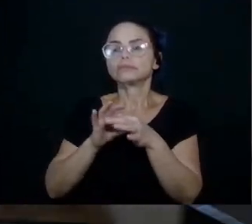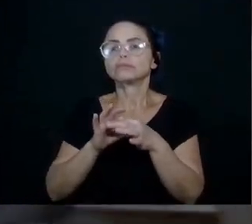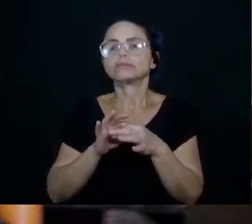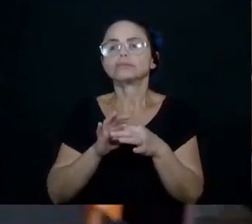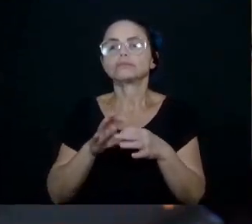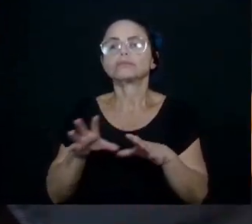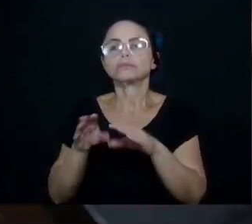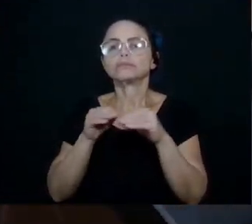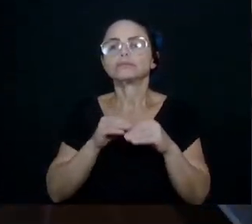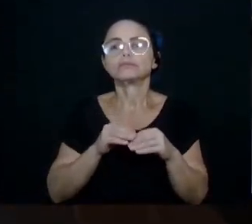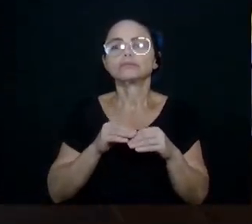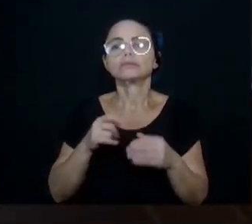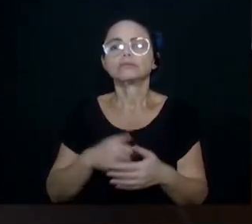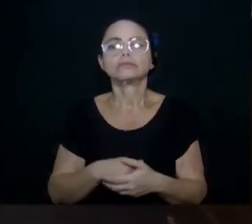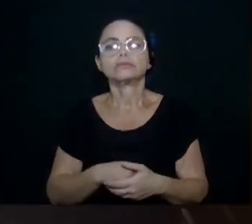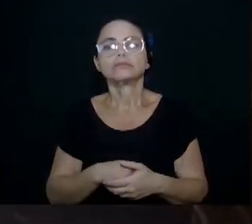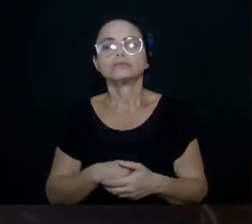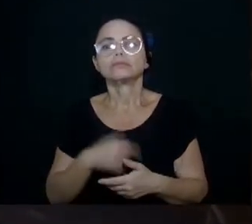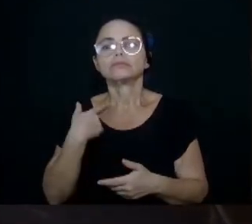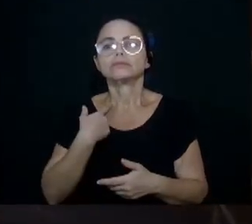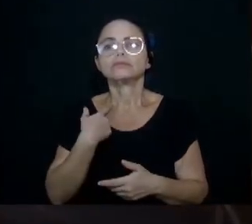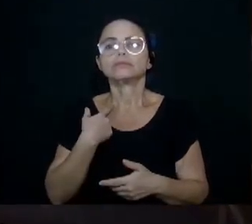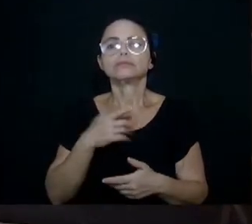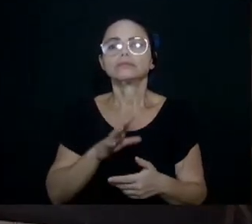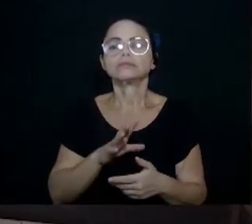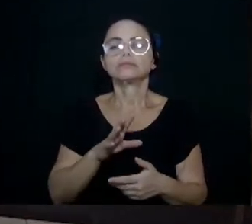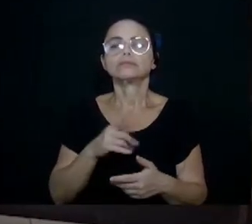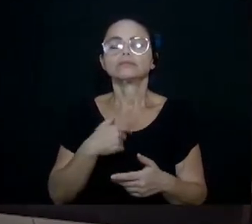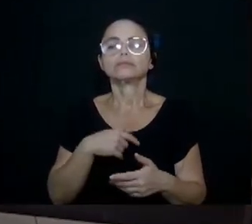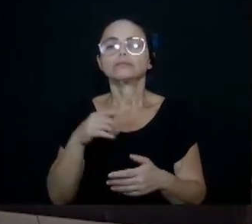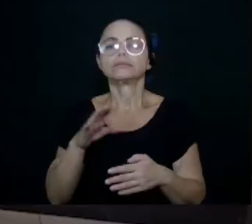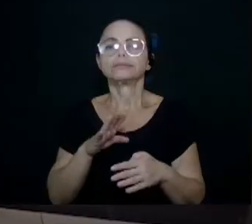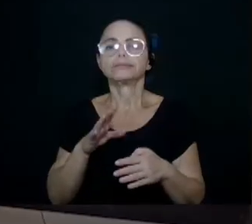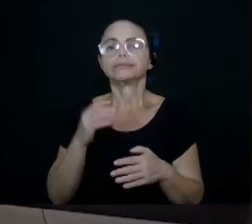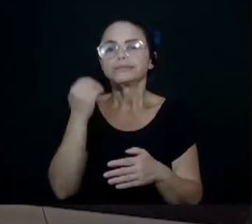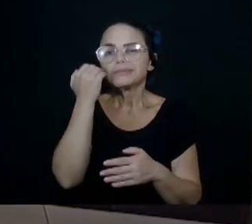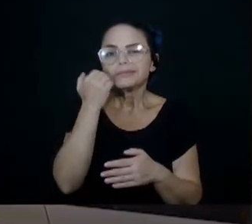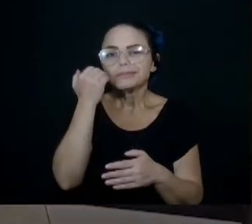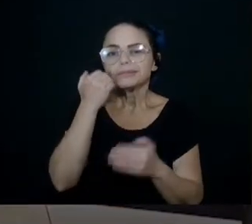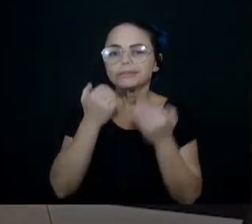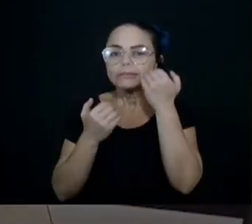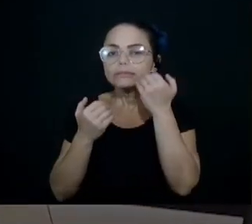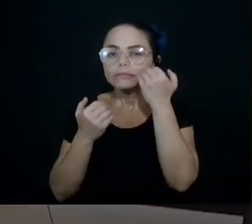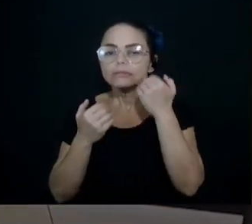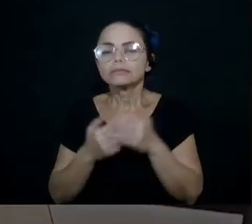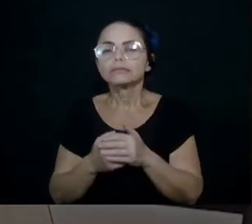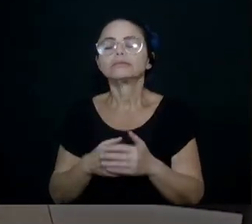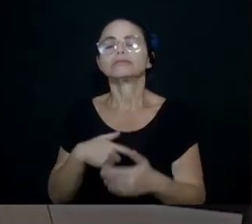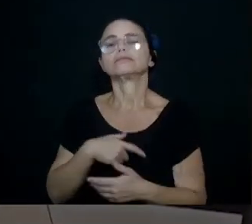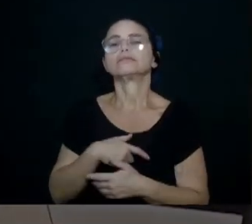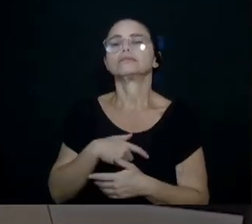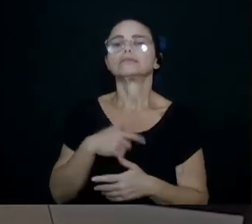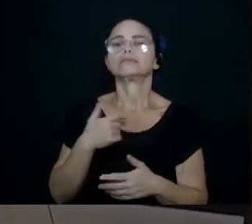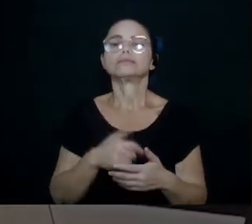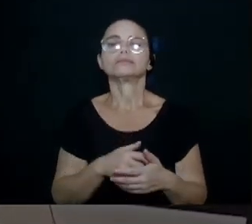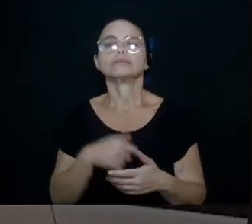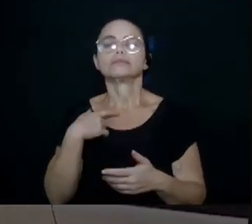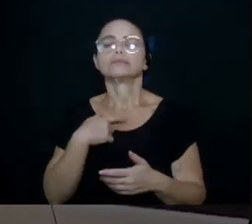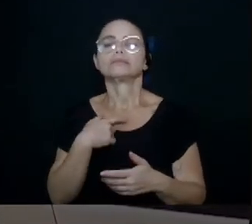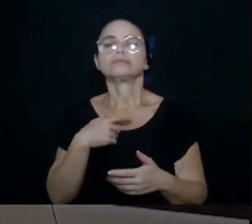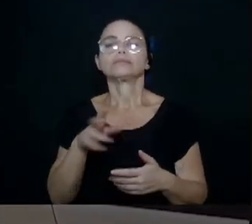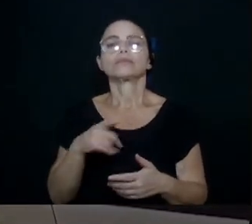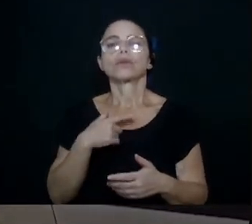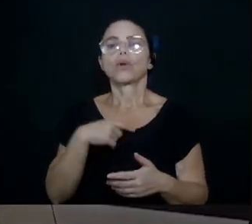clientes que estão próximos da barbearia. Então foi o movimento, claramente ele é o andar, né,